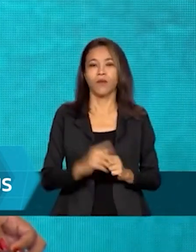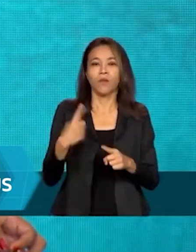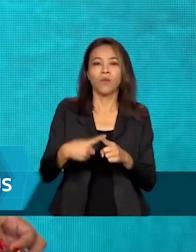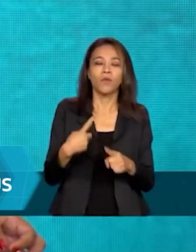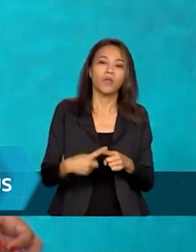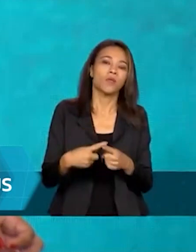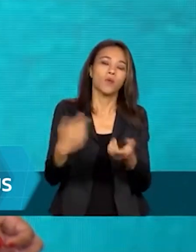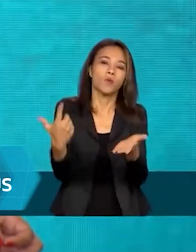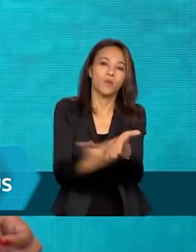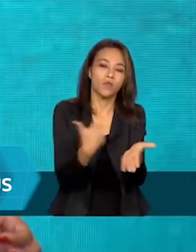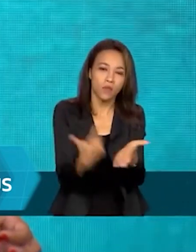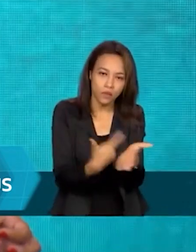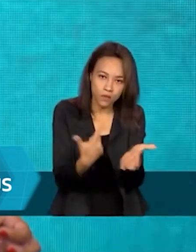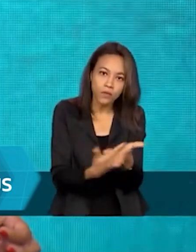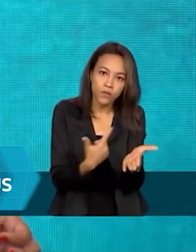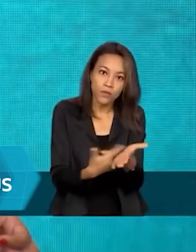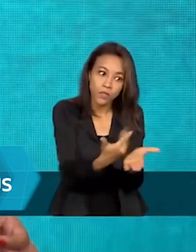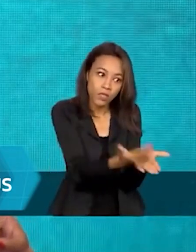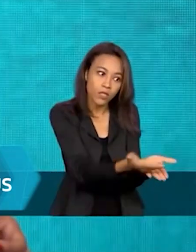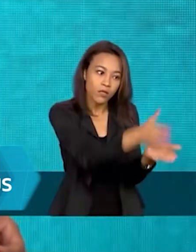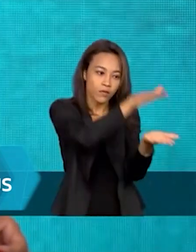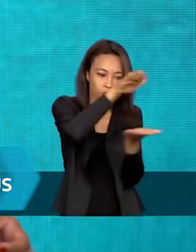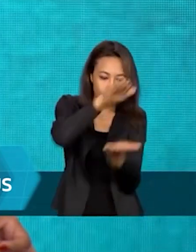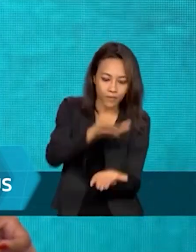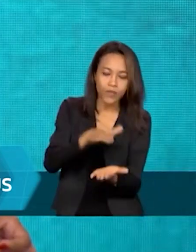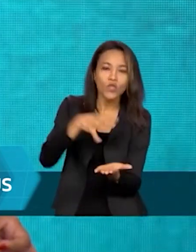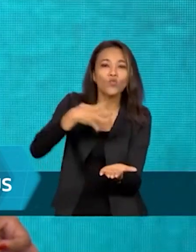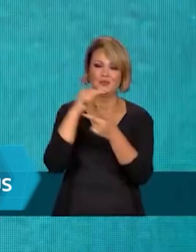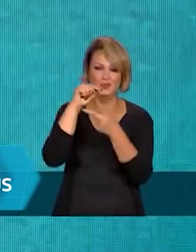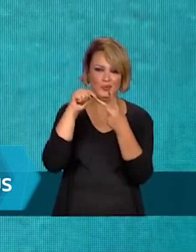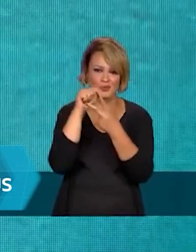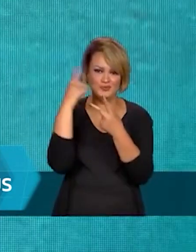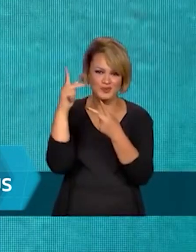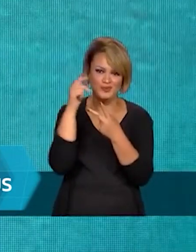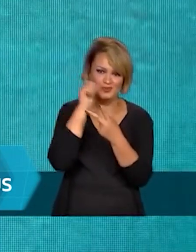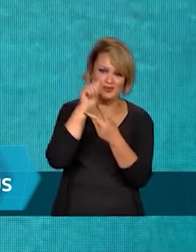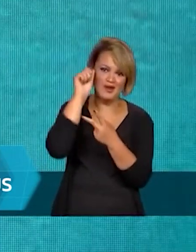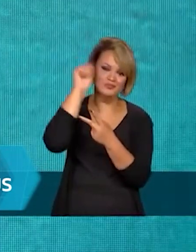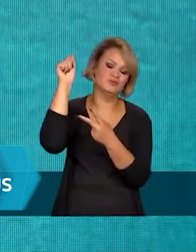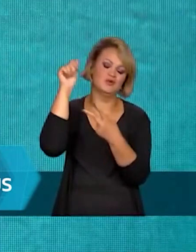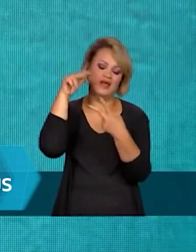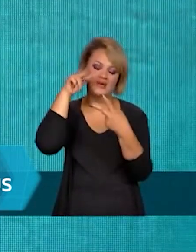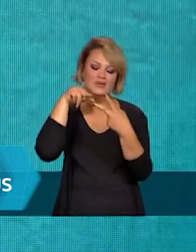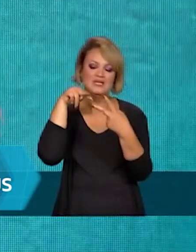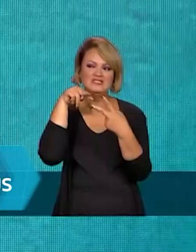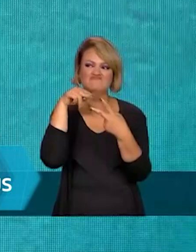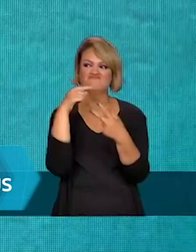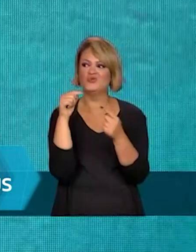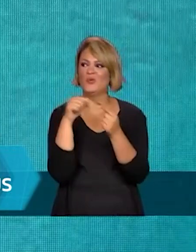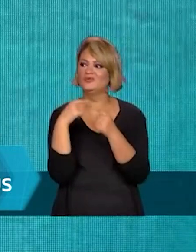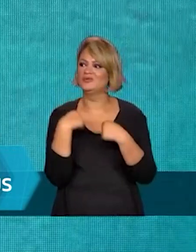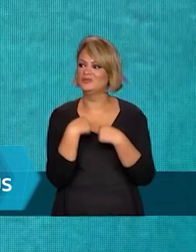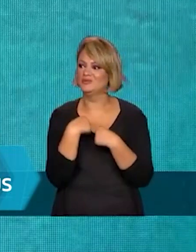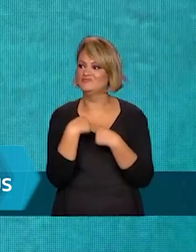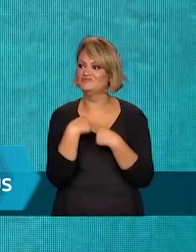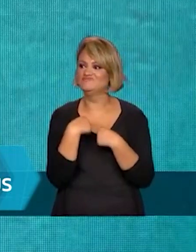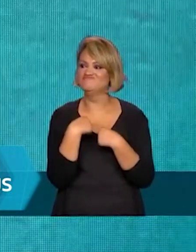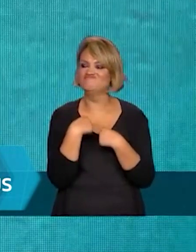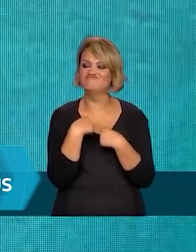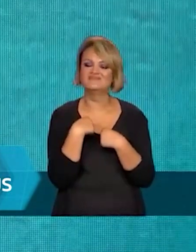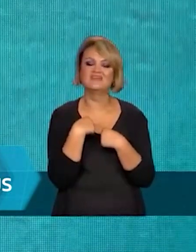eu solicitei que viessem escritos do jeito que ela fazia. A Miele Franco estava presente no evento e